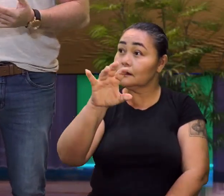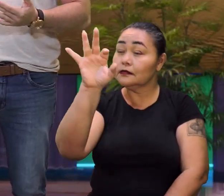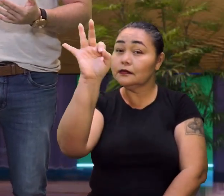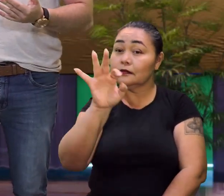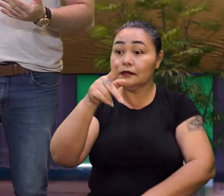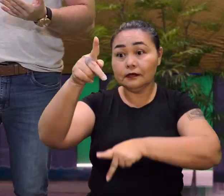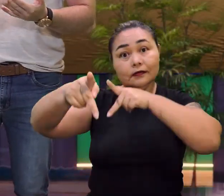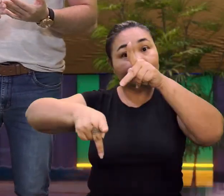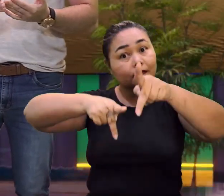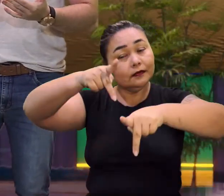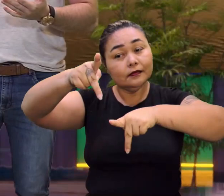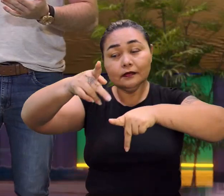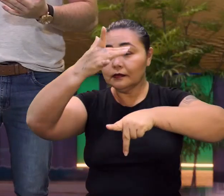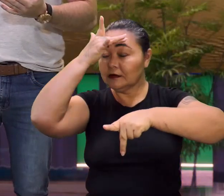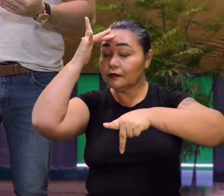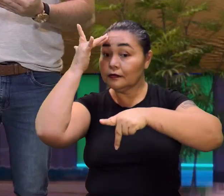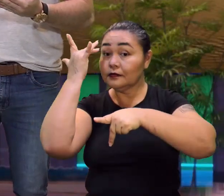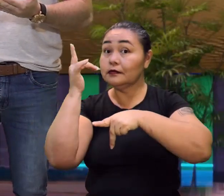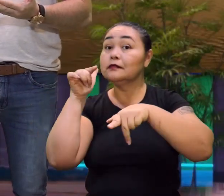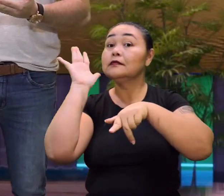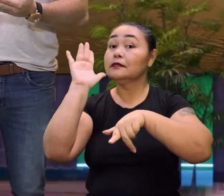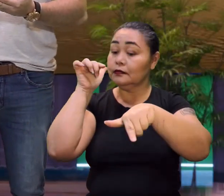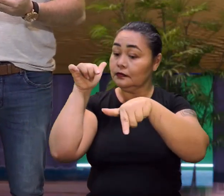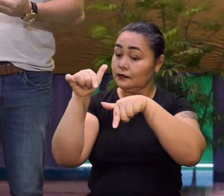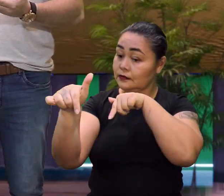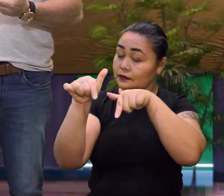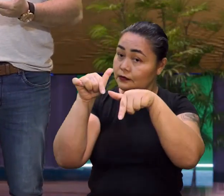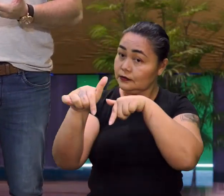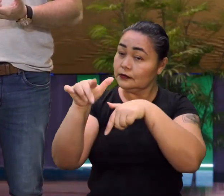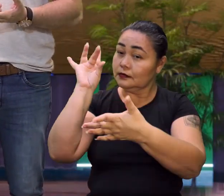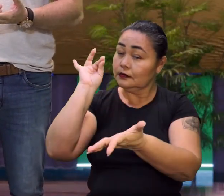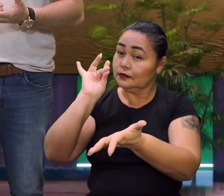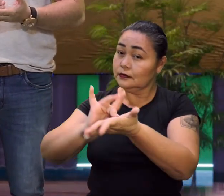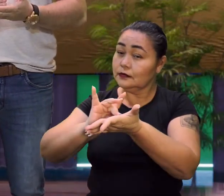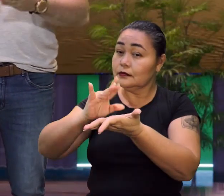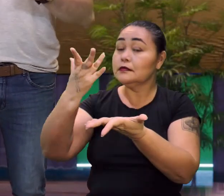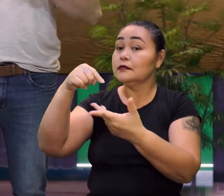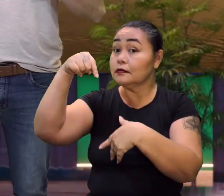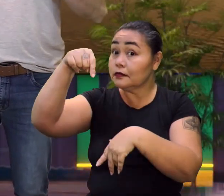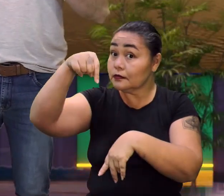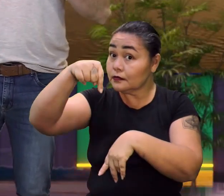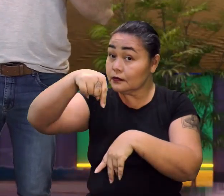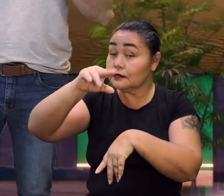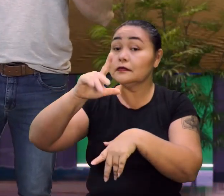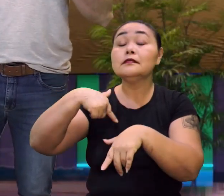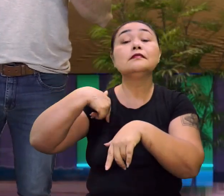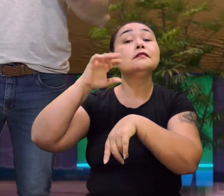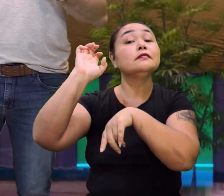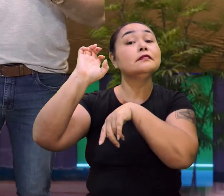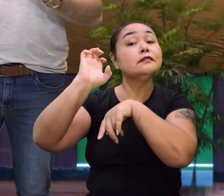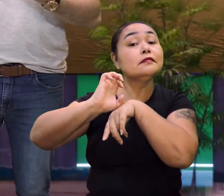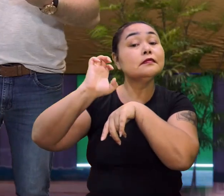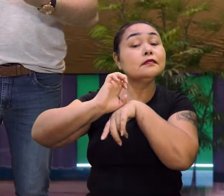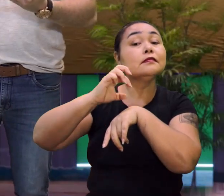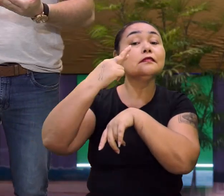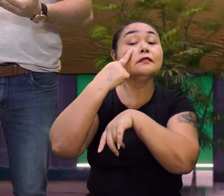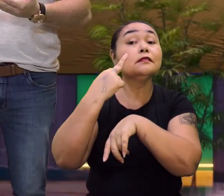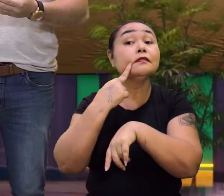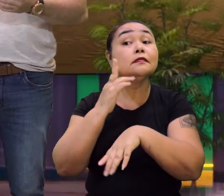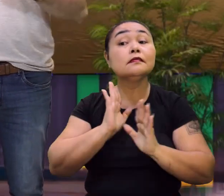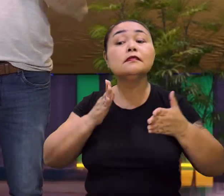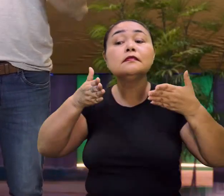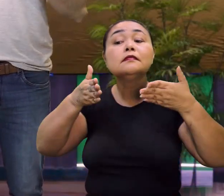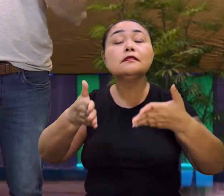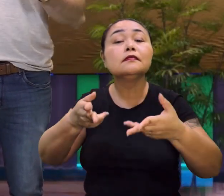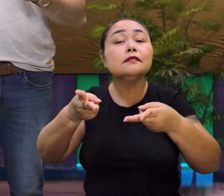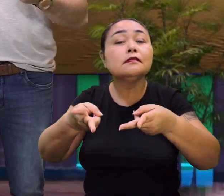da população economicamente ativa do estado trabalhando com a extração da